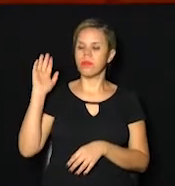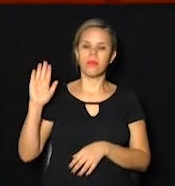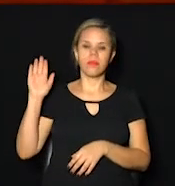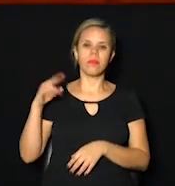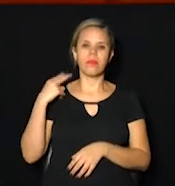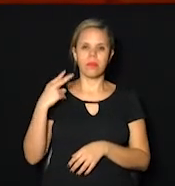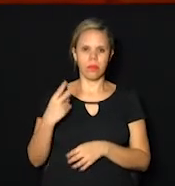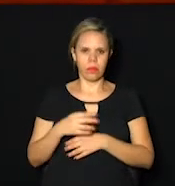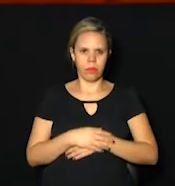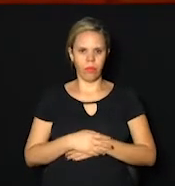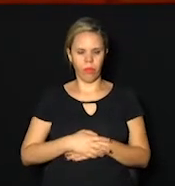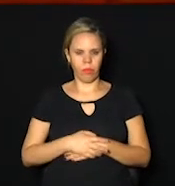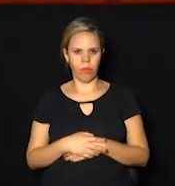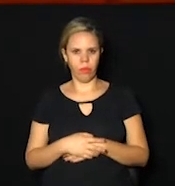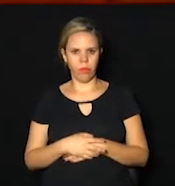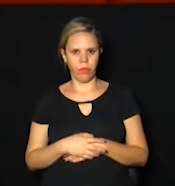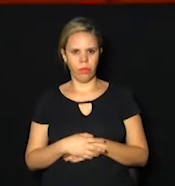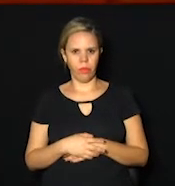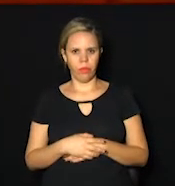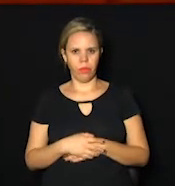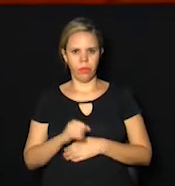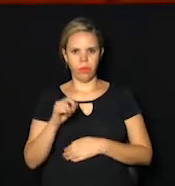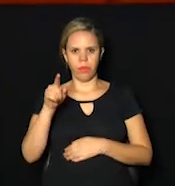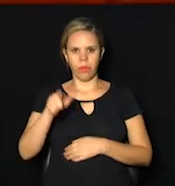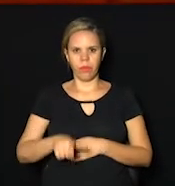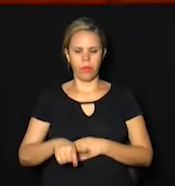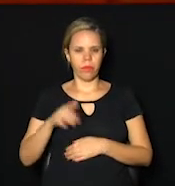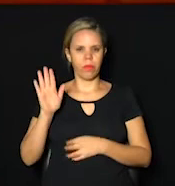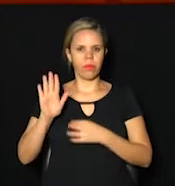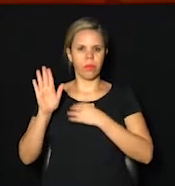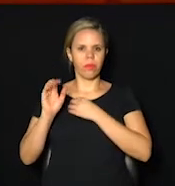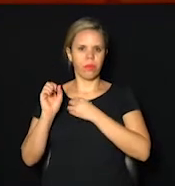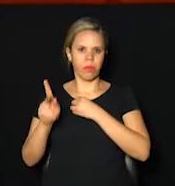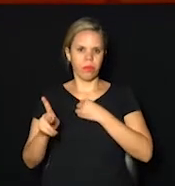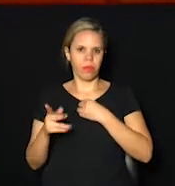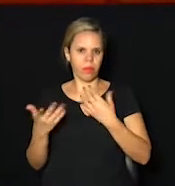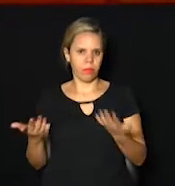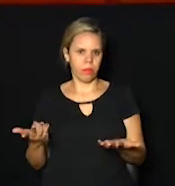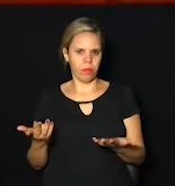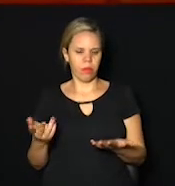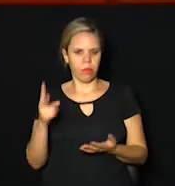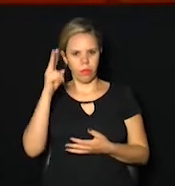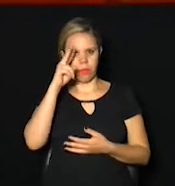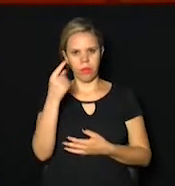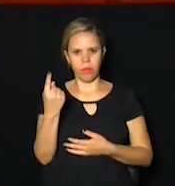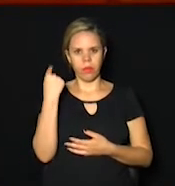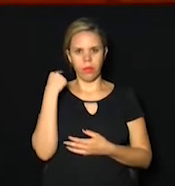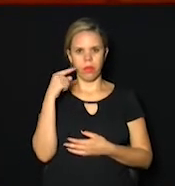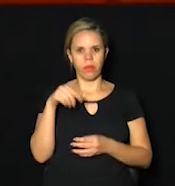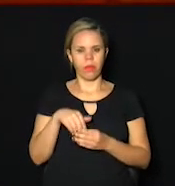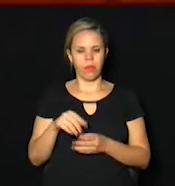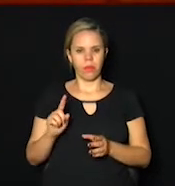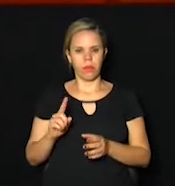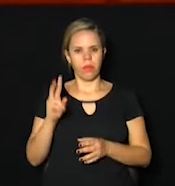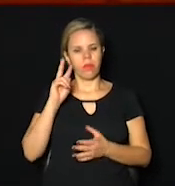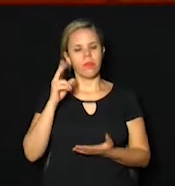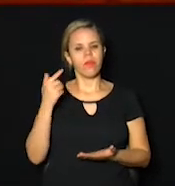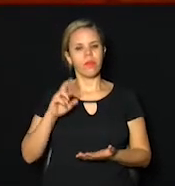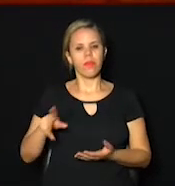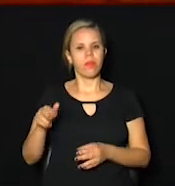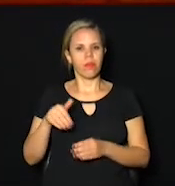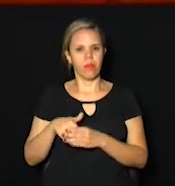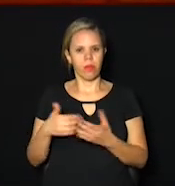vereador? Se você era o candidato, ok. Mas tente lembrar de quando você não era candidato. Por que você